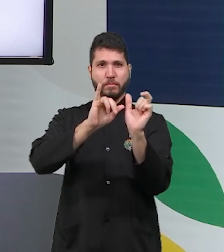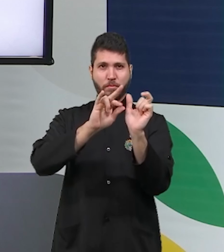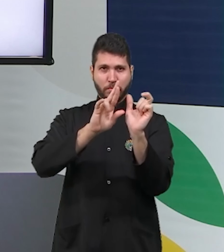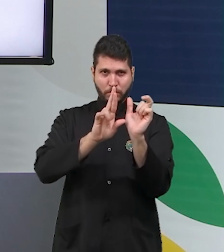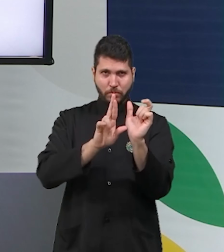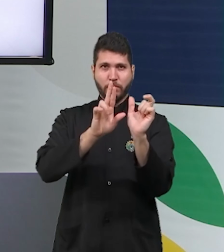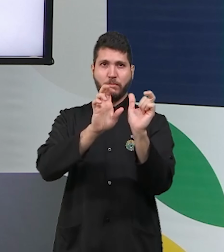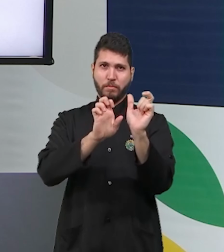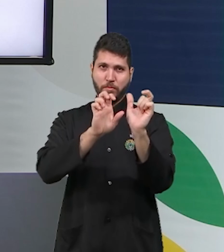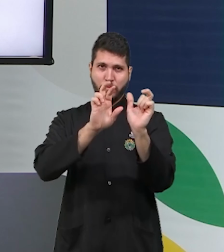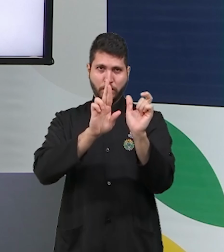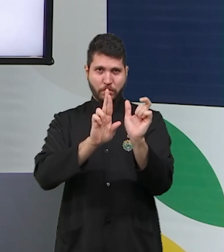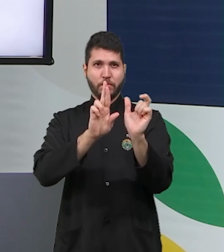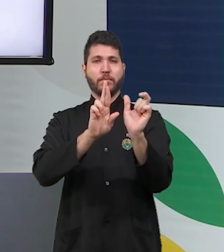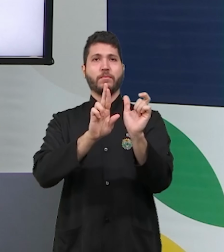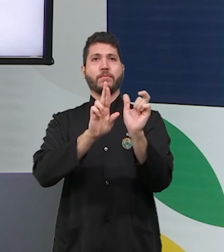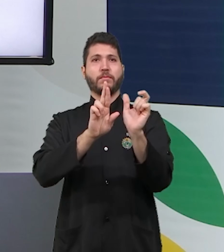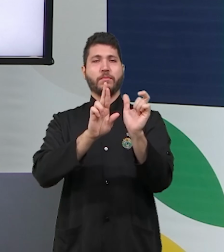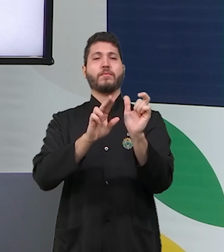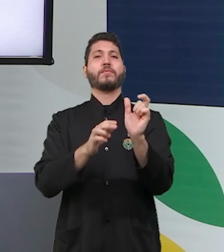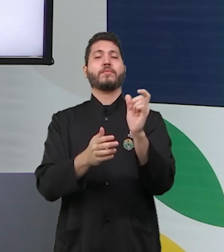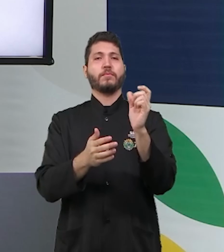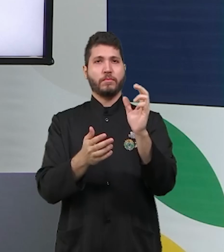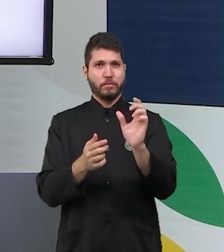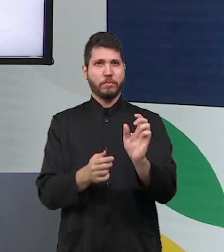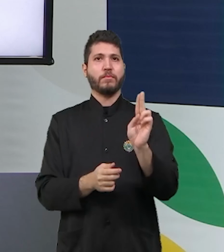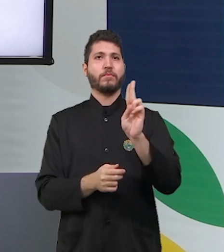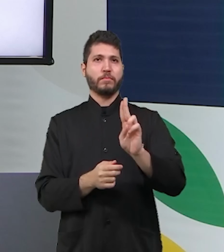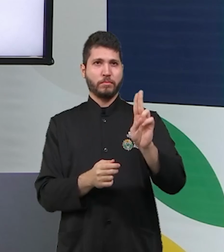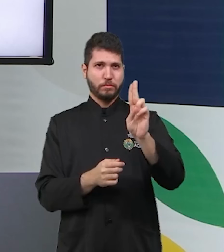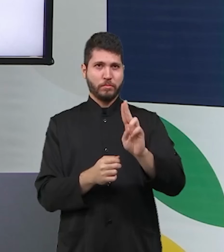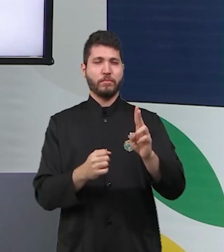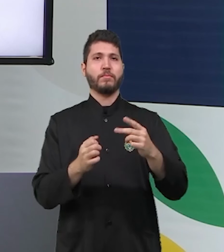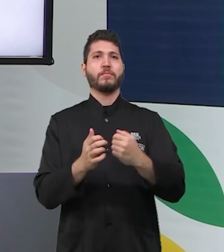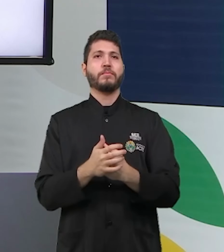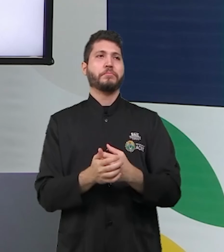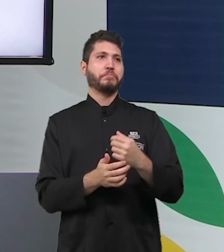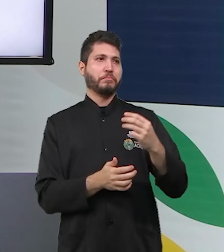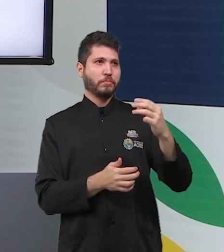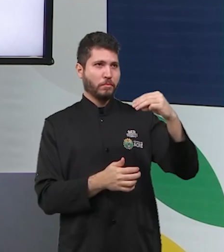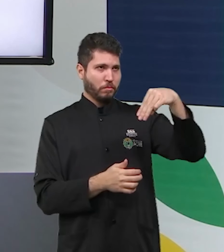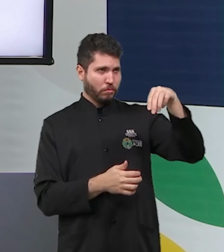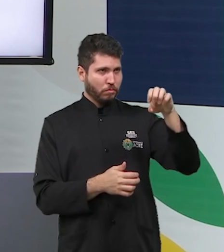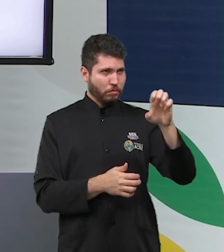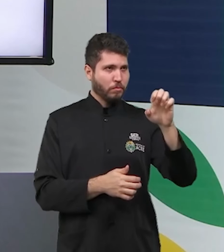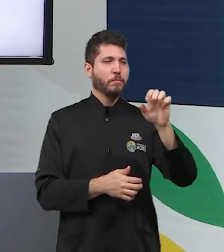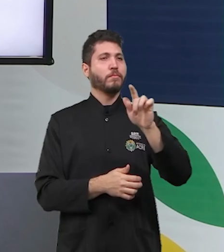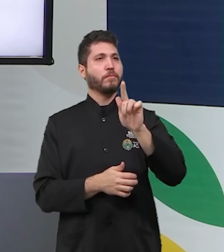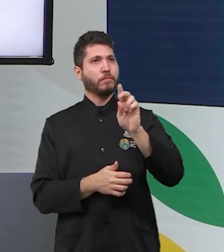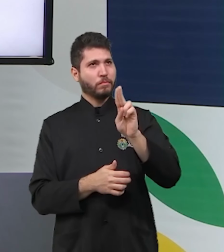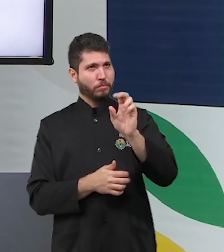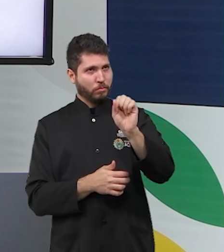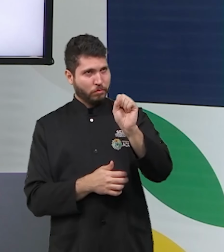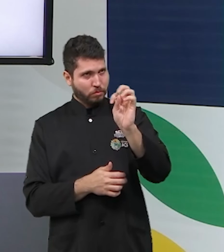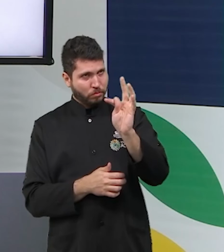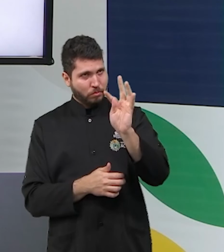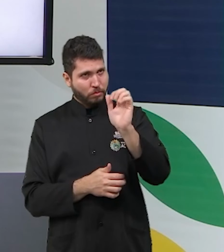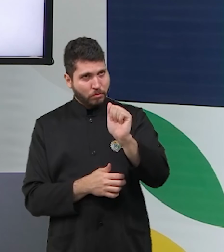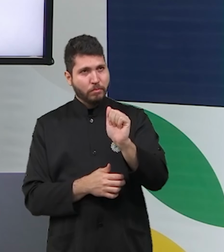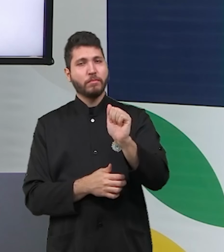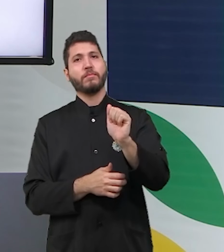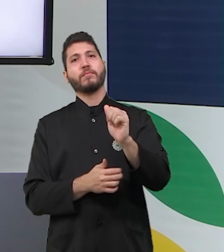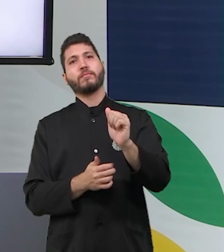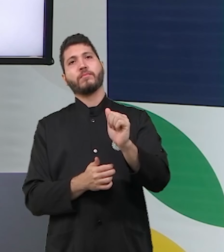no infinitivo, também vou utilizar o verbo no singular. Me gusta caminar, me gusta correr, me gusta nadar. Sempre o verbo no singular.